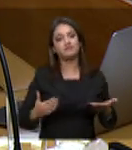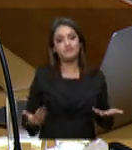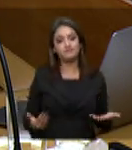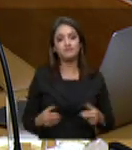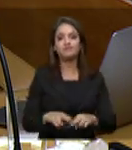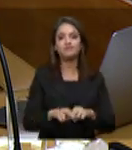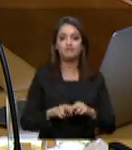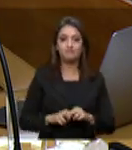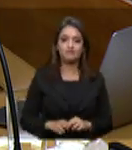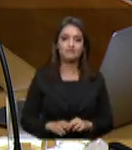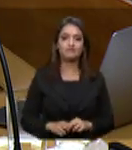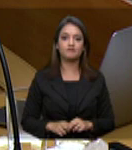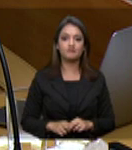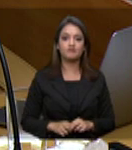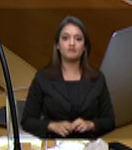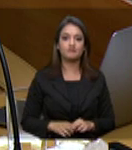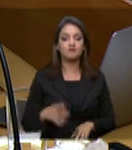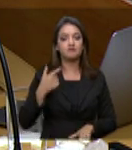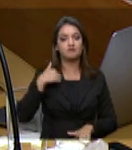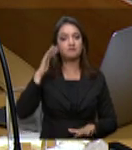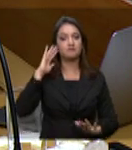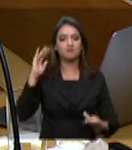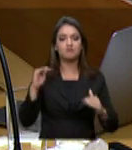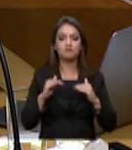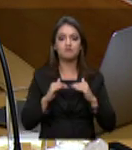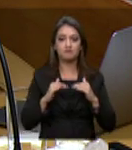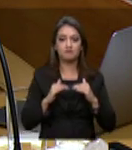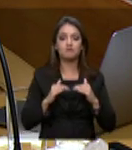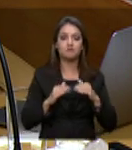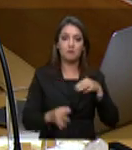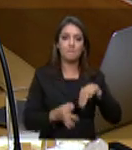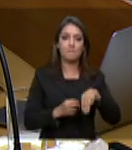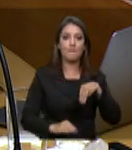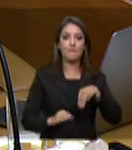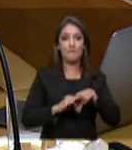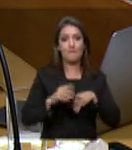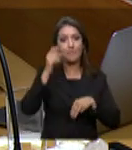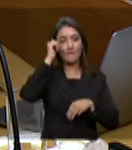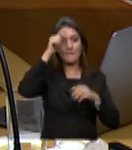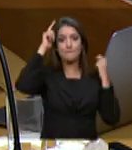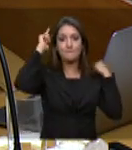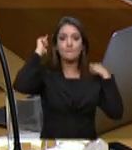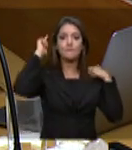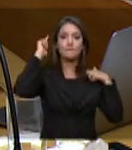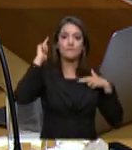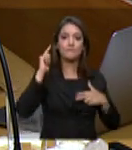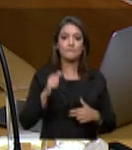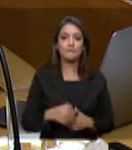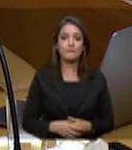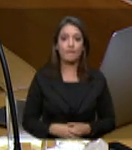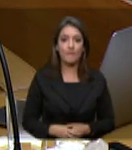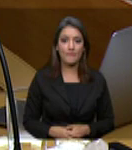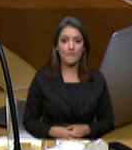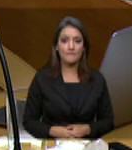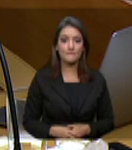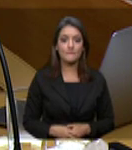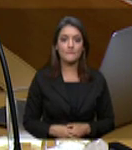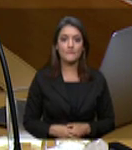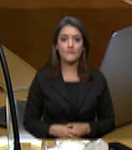trator Presidente eu estou acompanhando o Ministro Alexandre de Moraes é